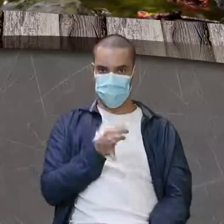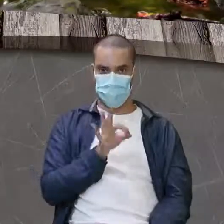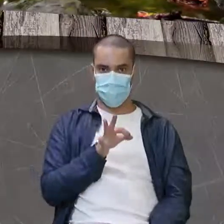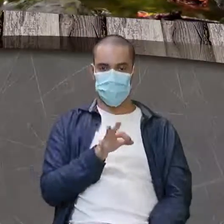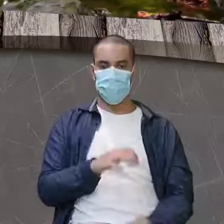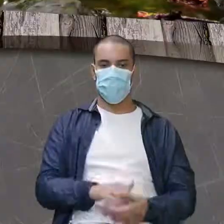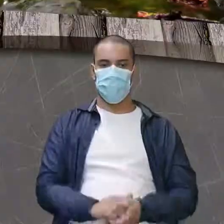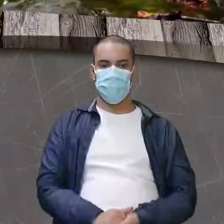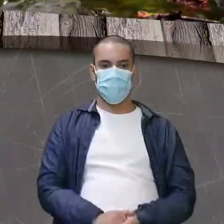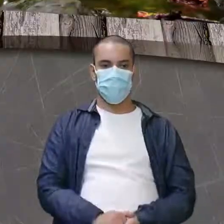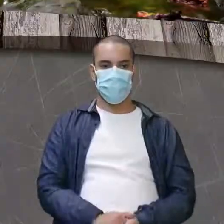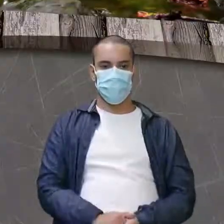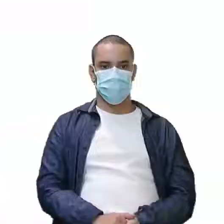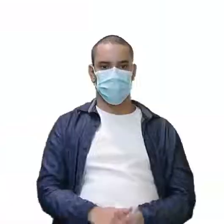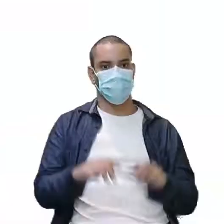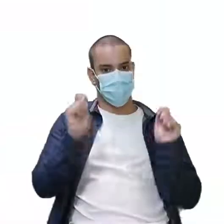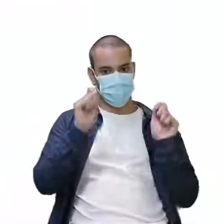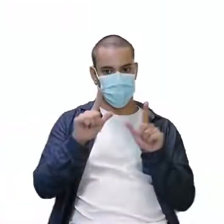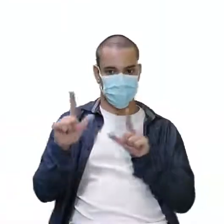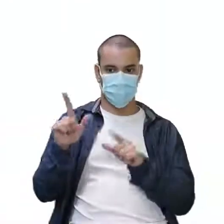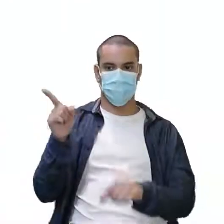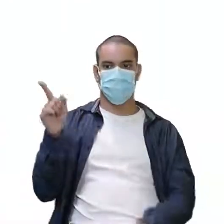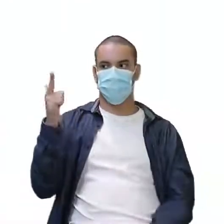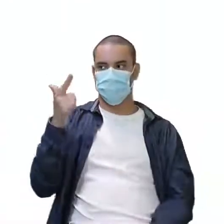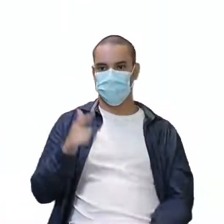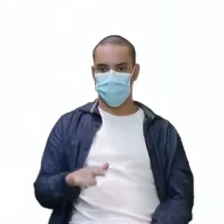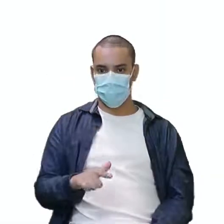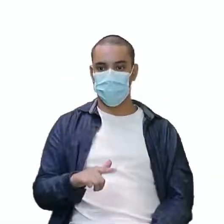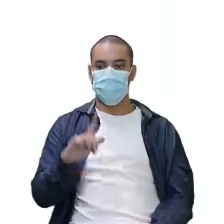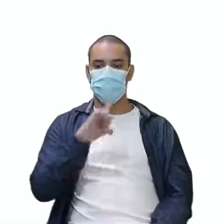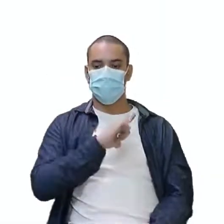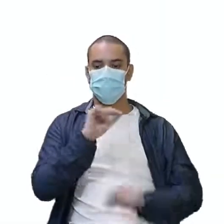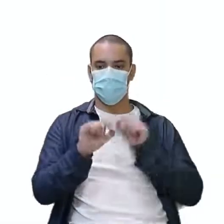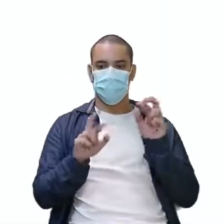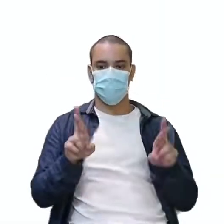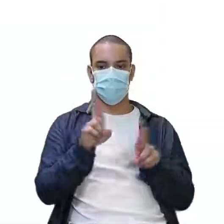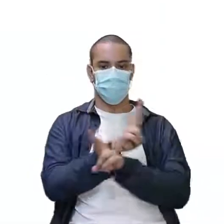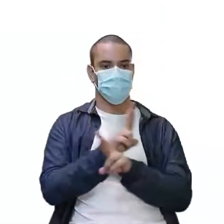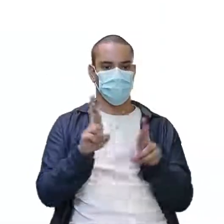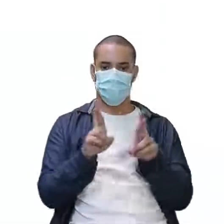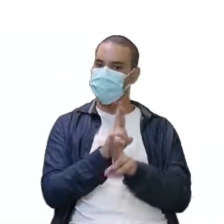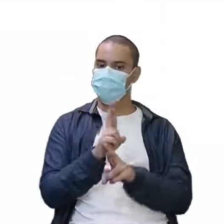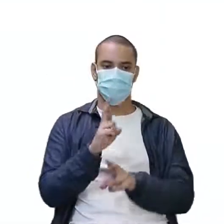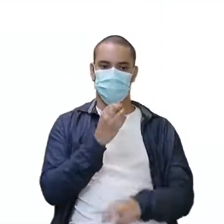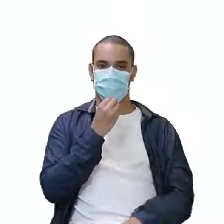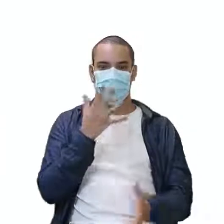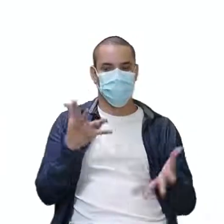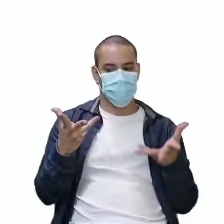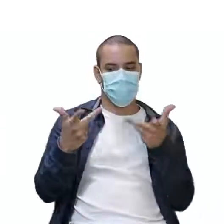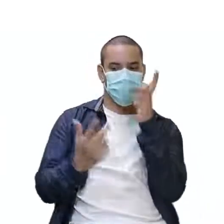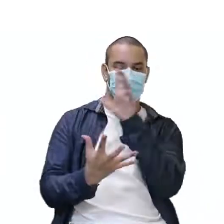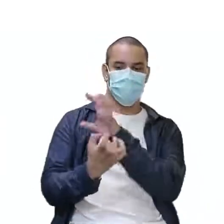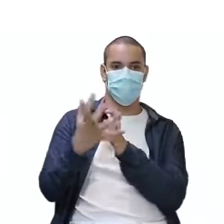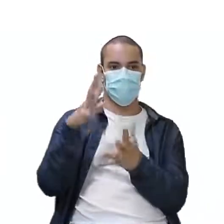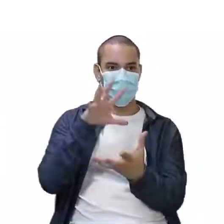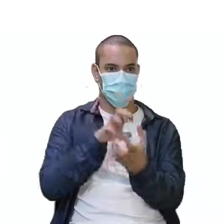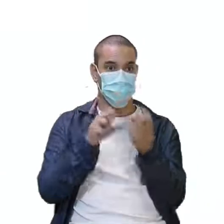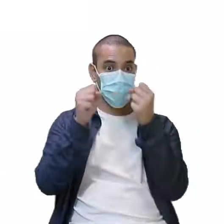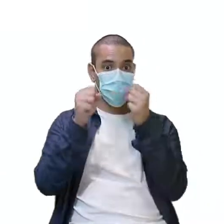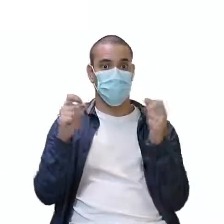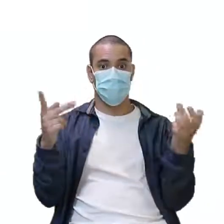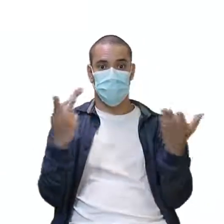tá? Olha lá no quadro de novo. Aí a gente tem as relações desarmônicas que podem ocorrer por